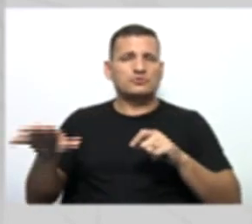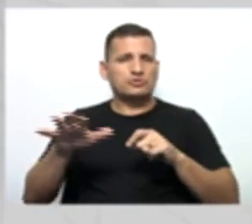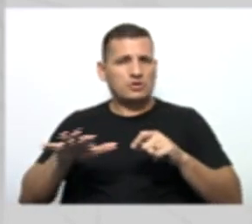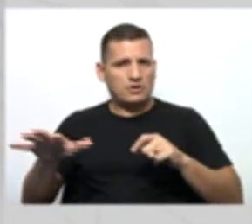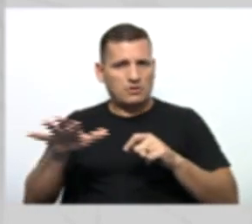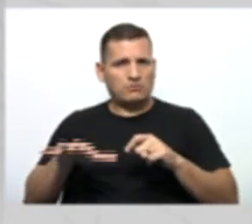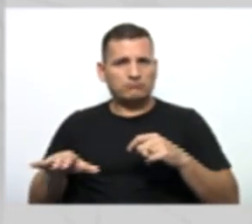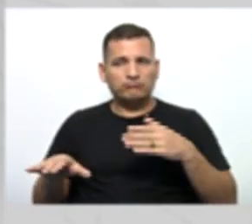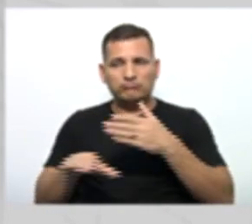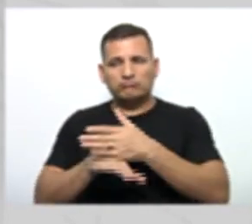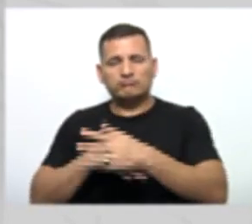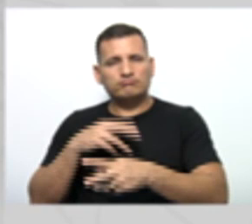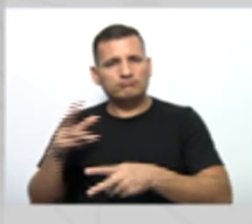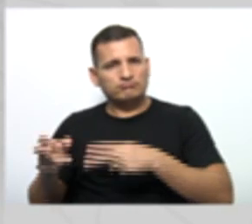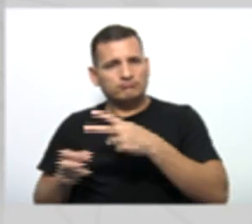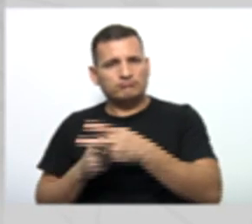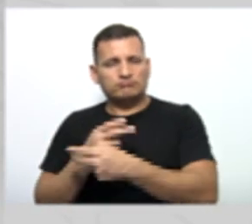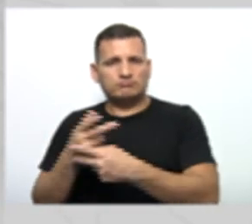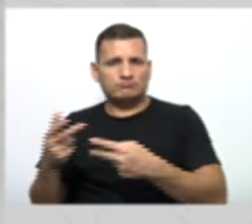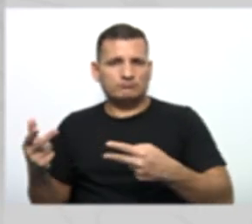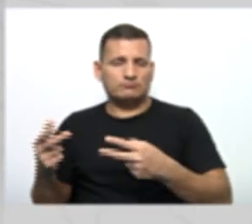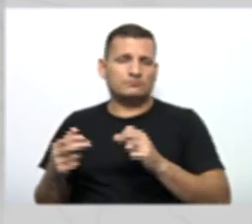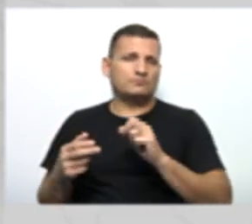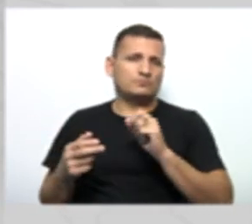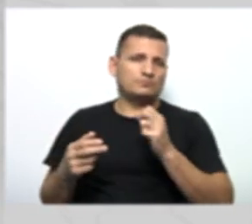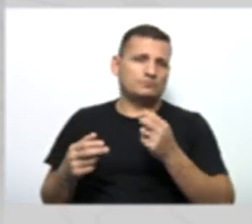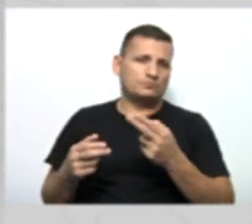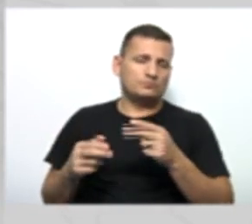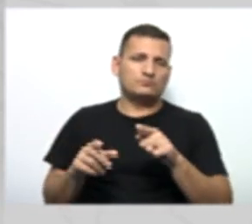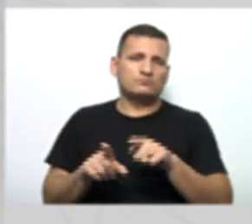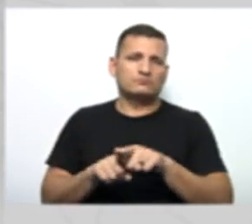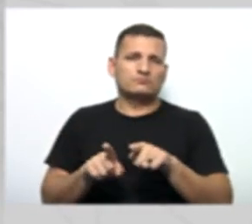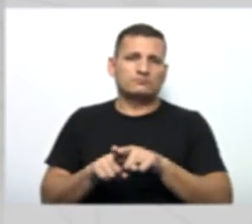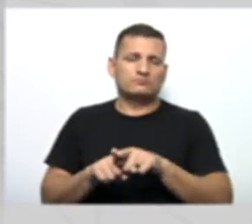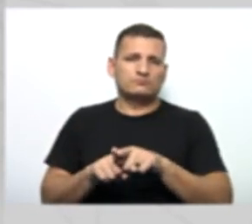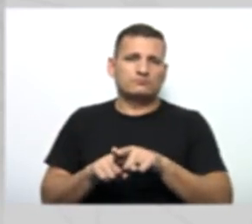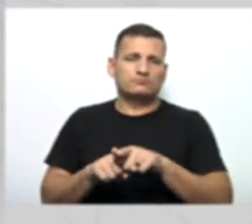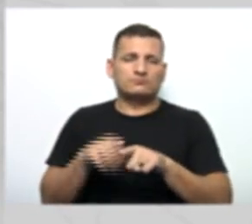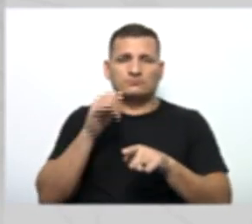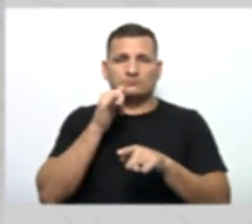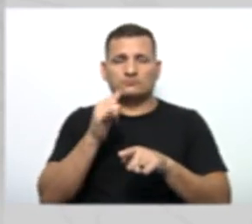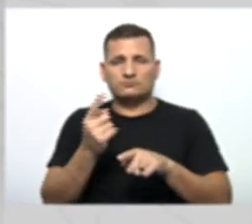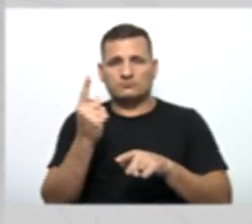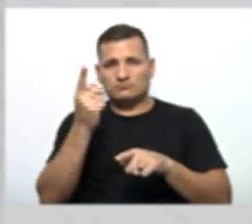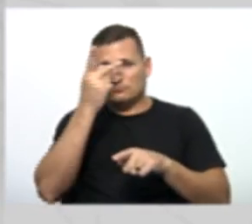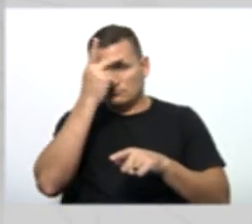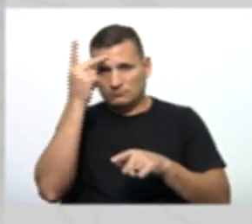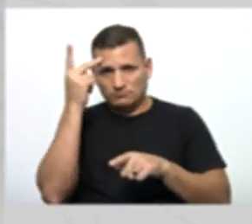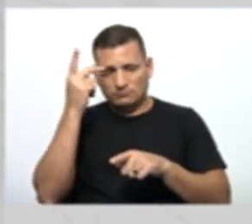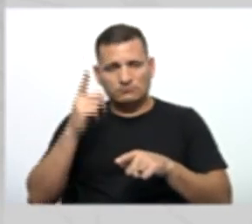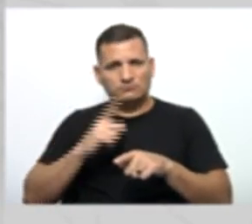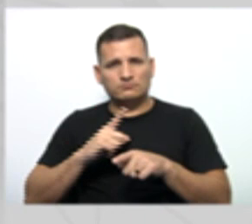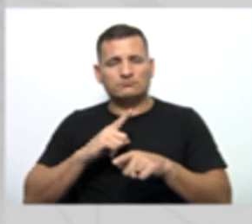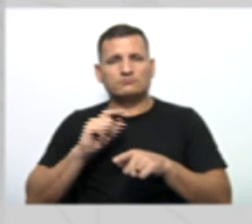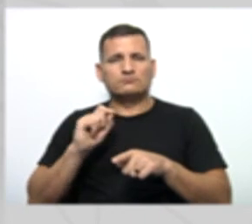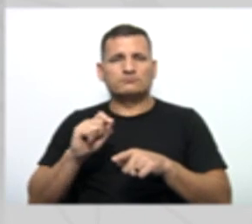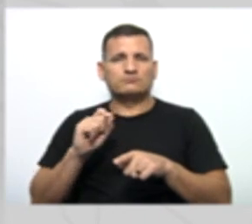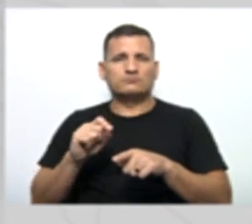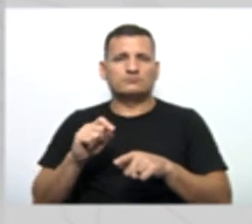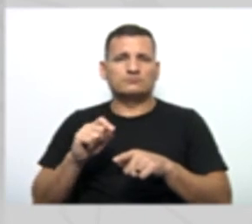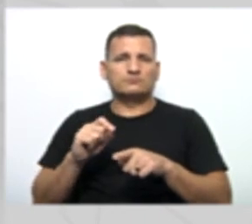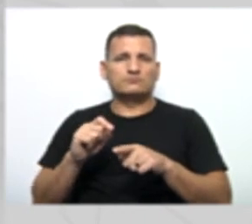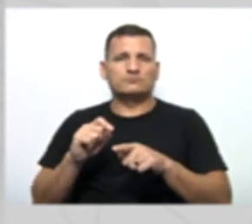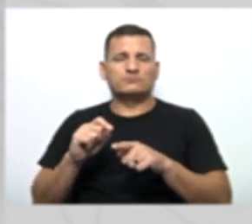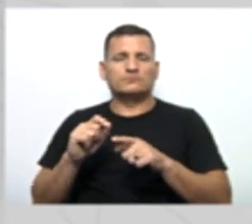que dê algum benefício caso uma pessoa tenha alguma atitude que vá diminuir